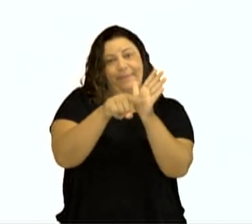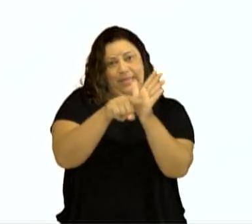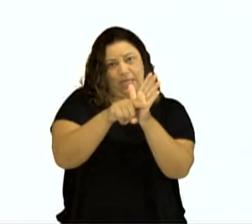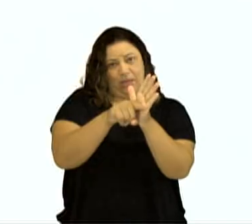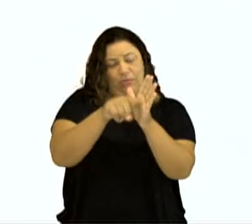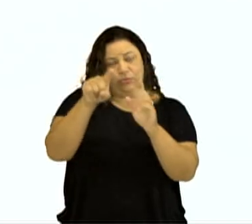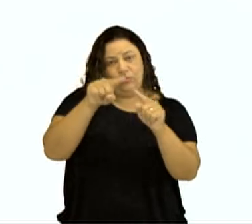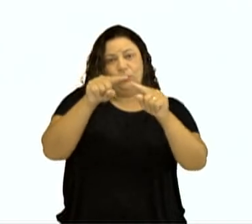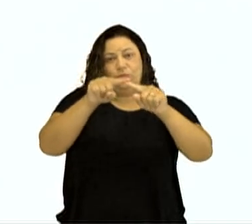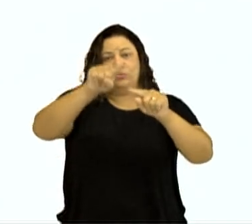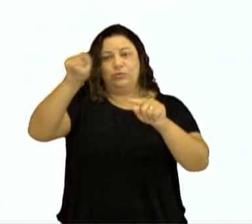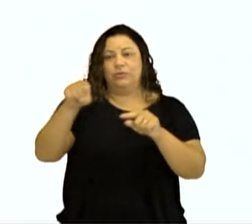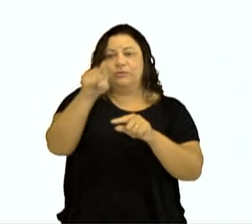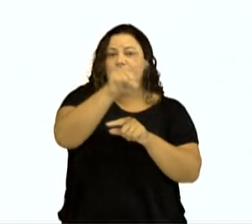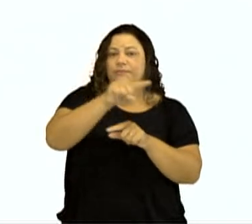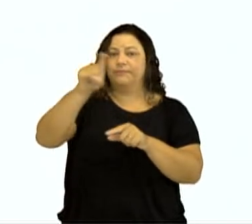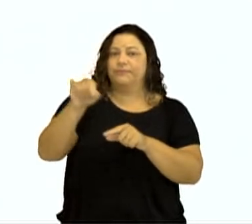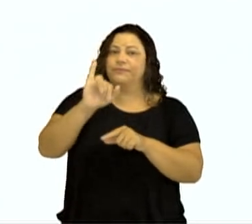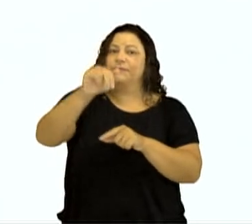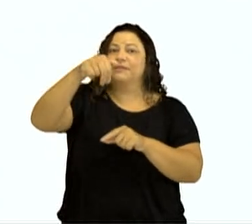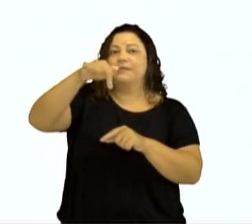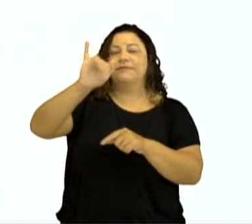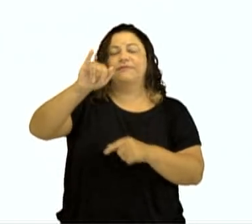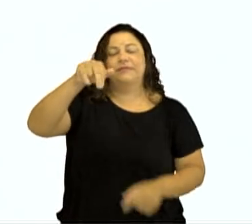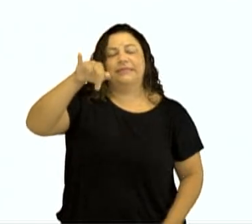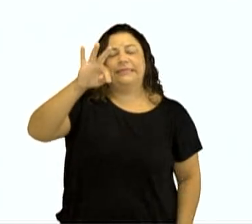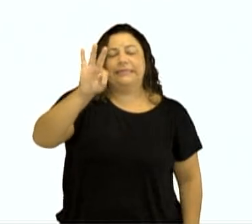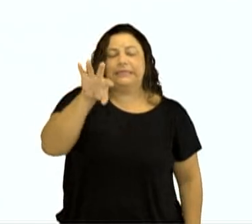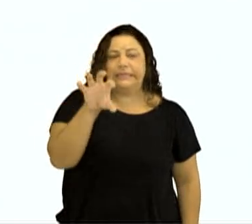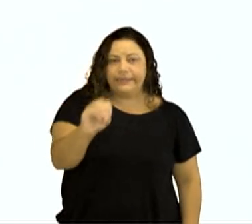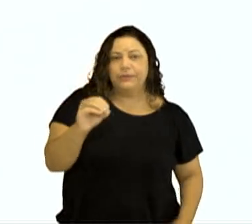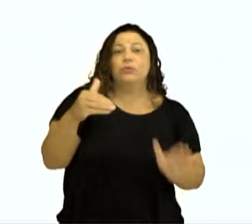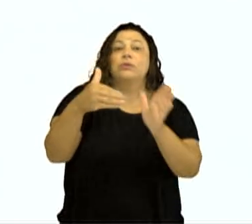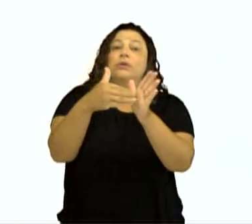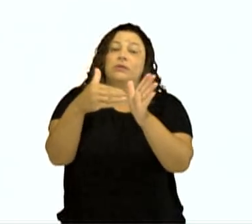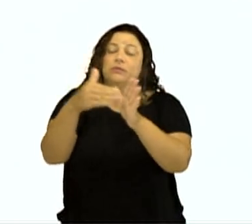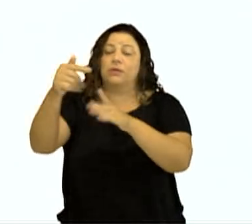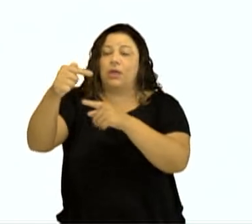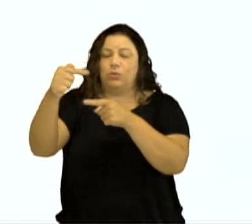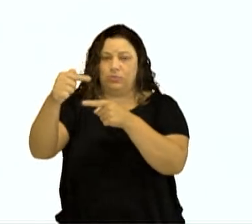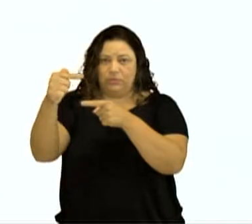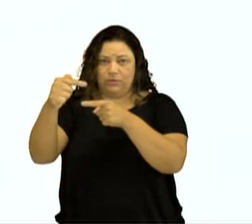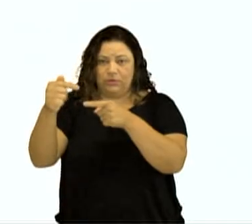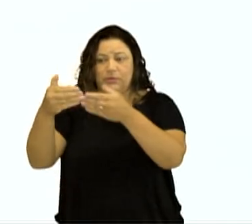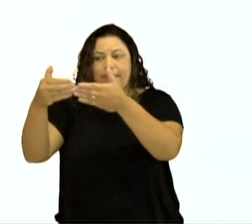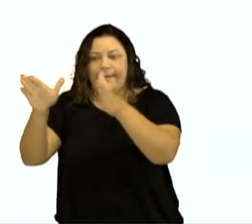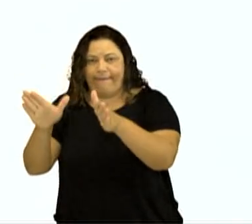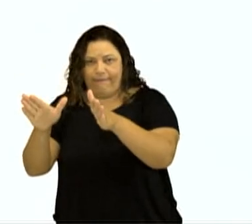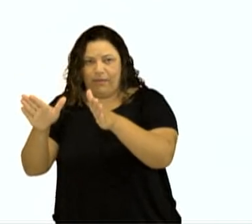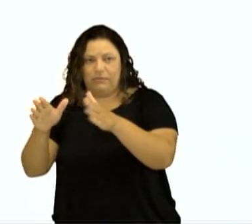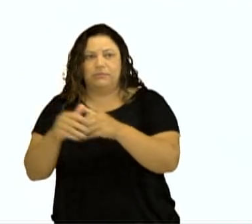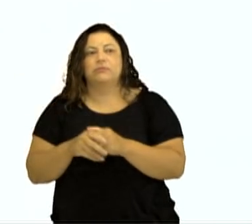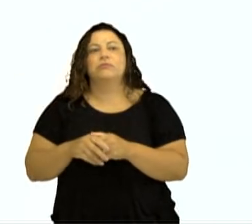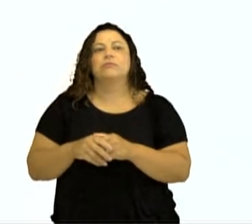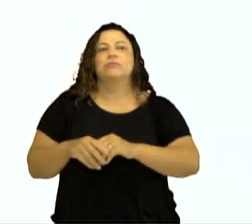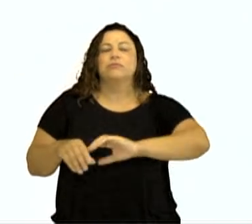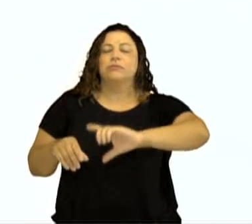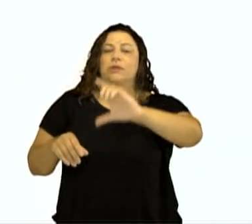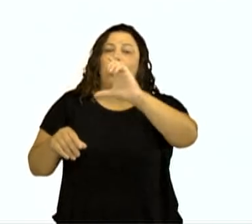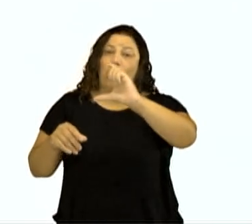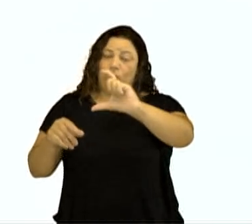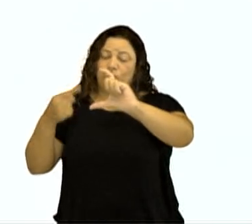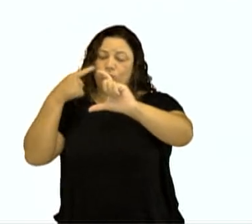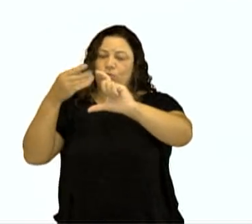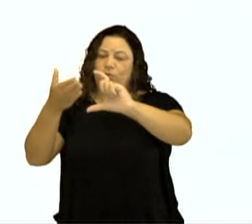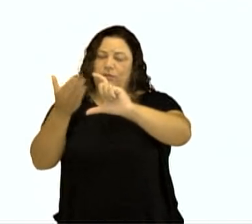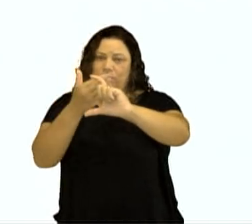aberto na extremidade do menos infinito, até o 7 aberto também, aos colchetes virados para fora. E o